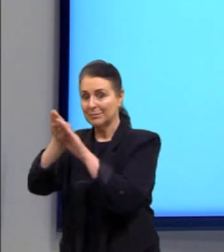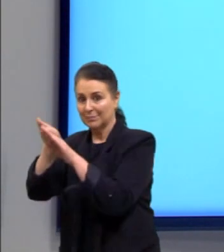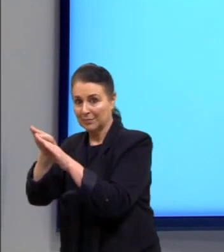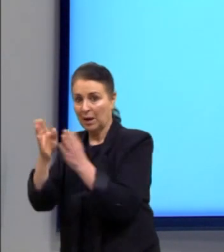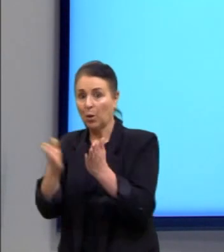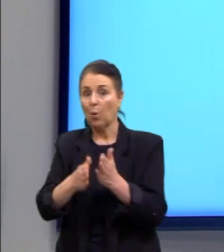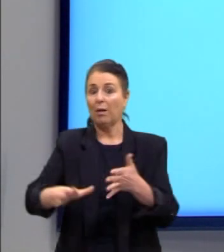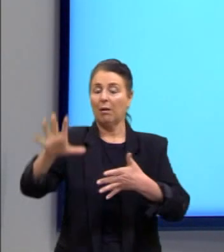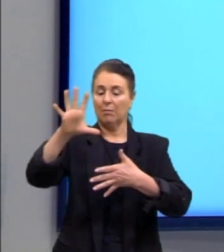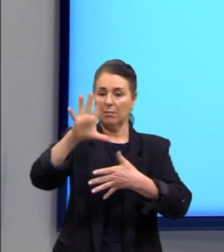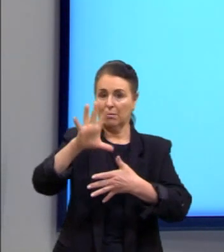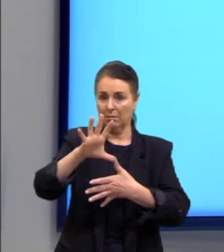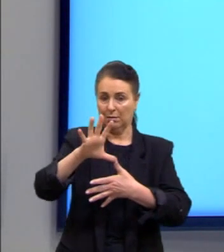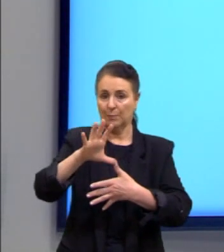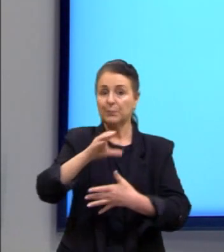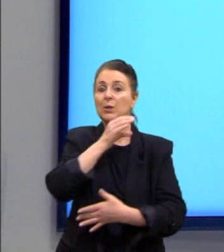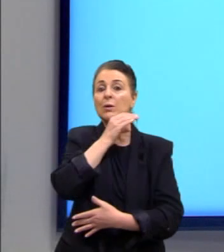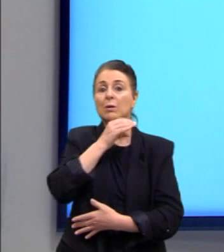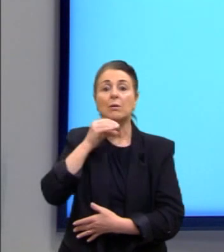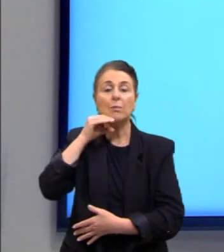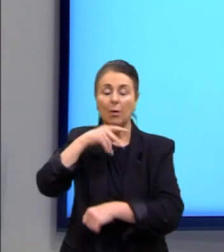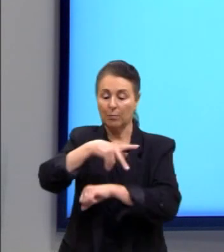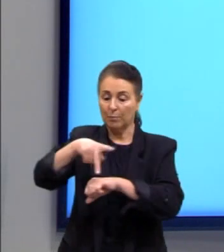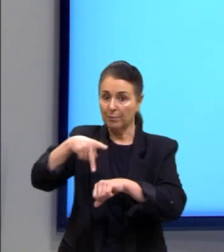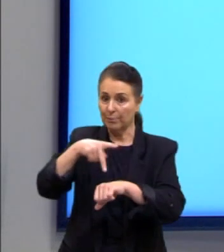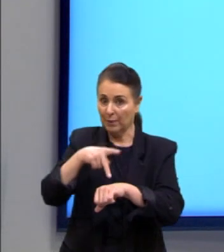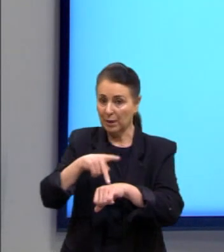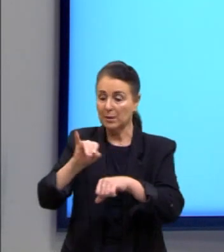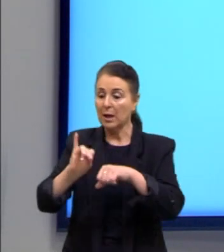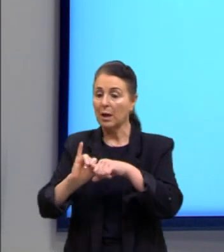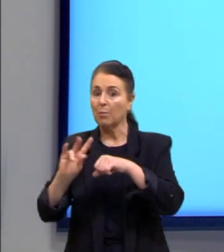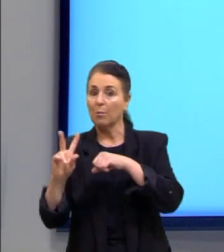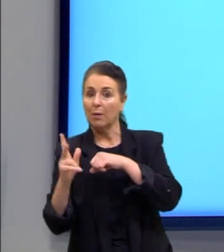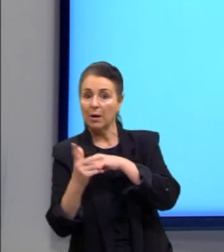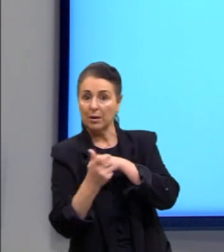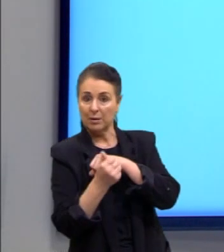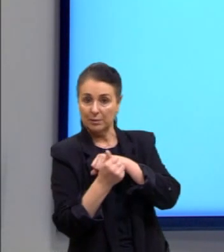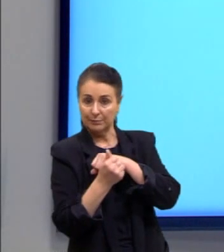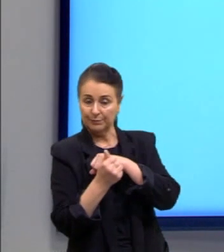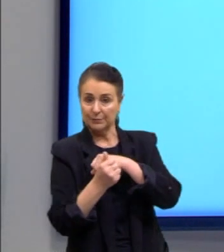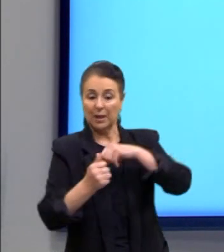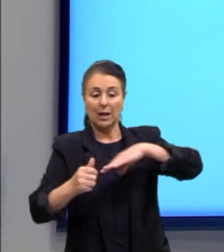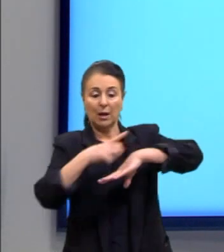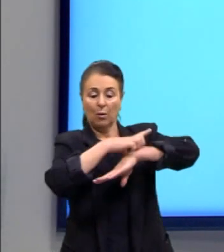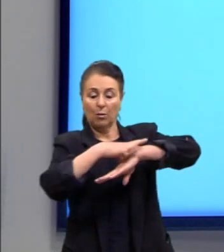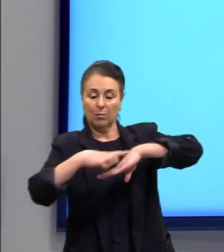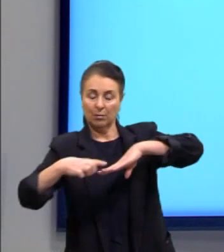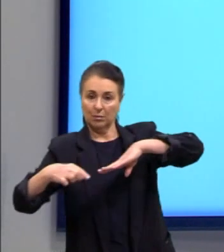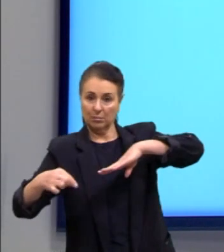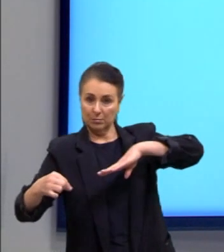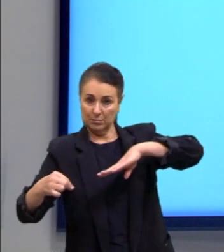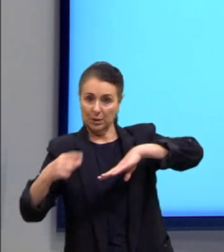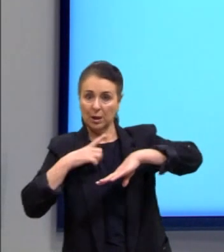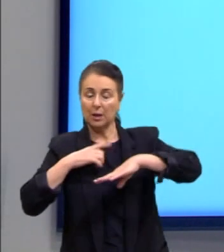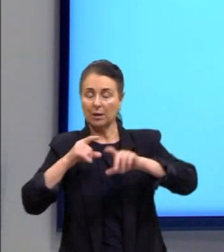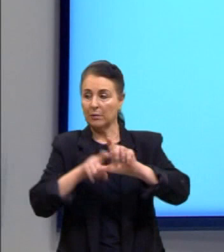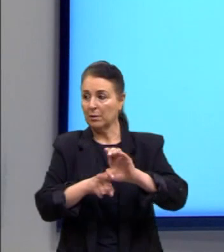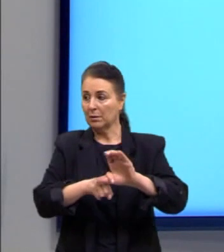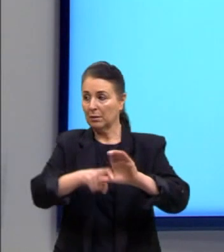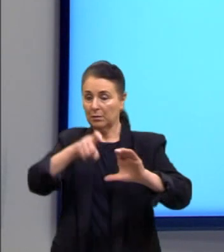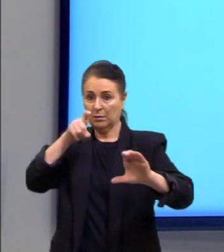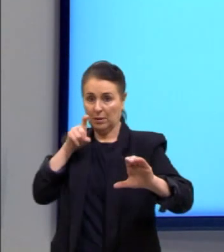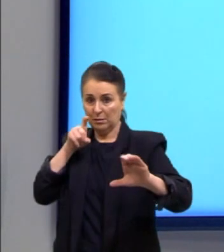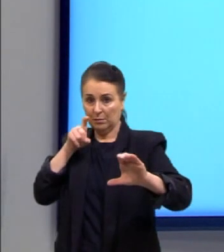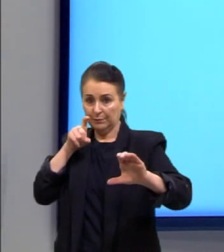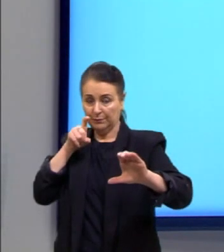América e Cuba gente ela é uma ilha no Caribe e ela tava ela teve a sua independência só